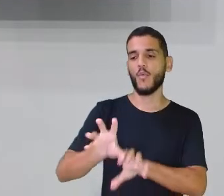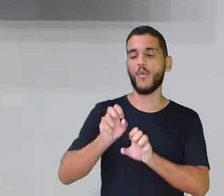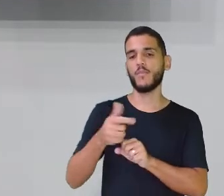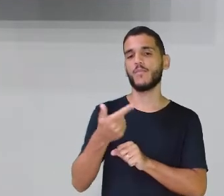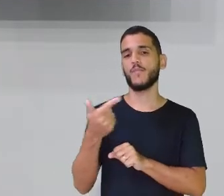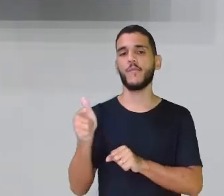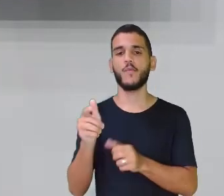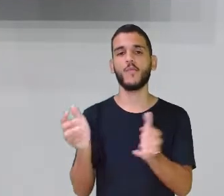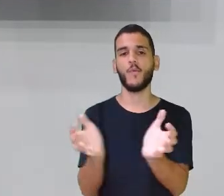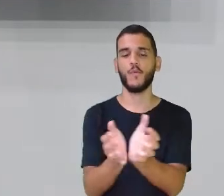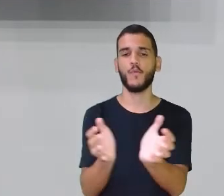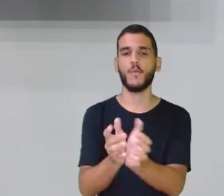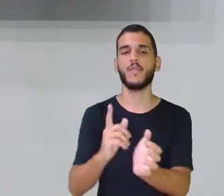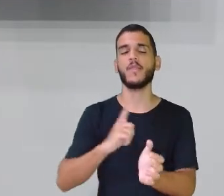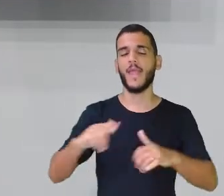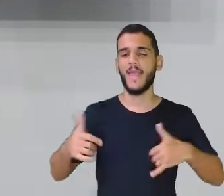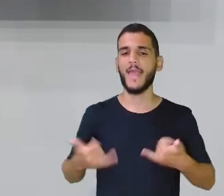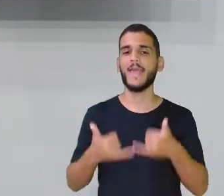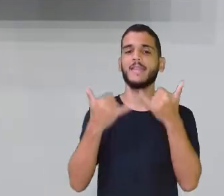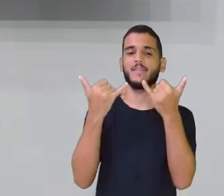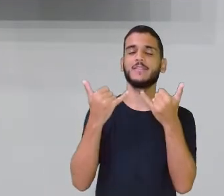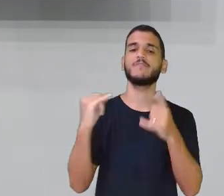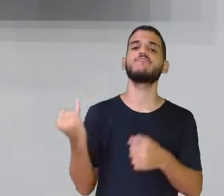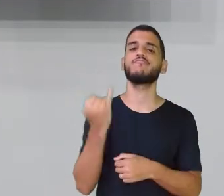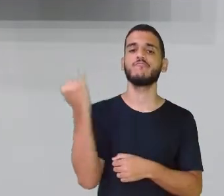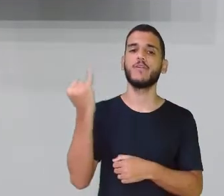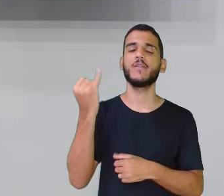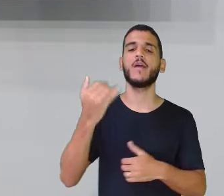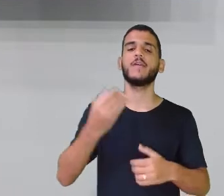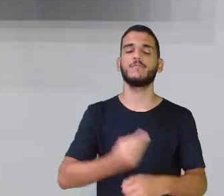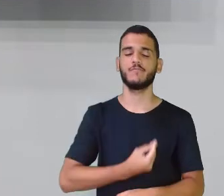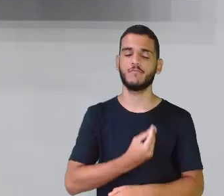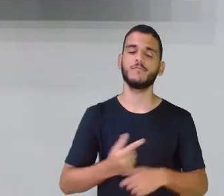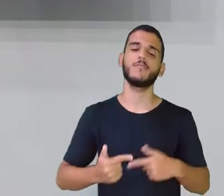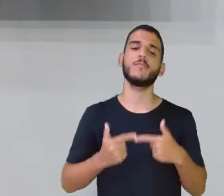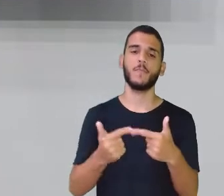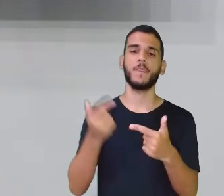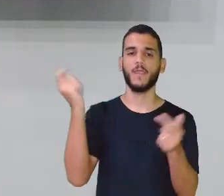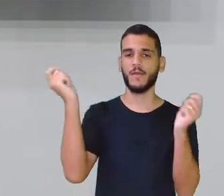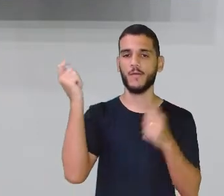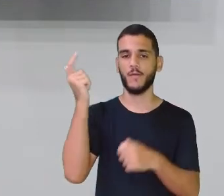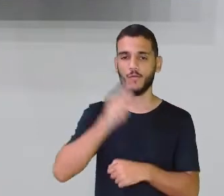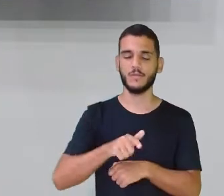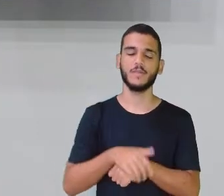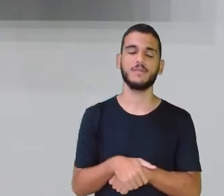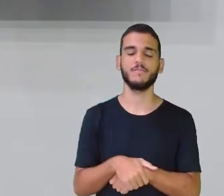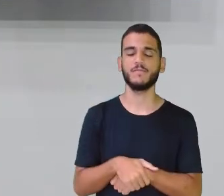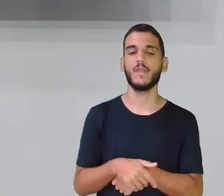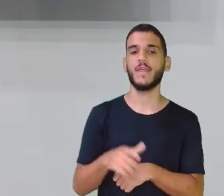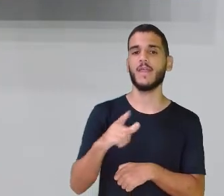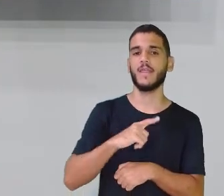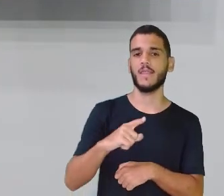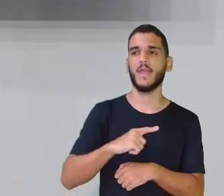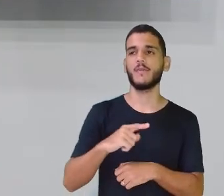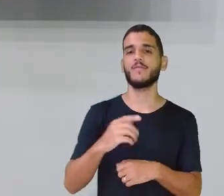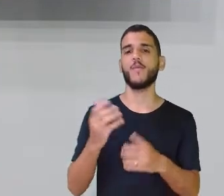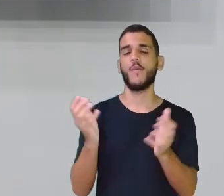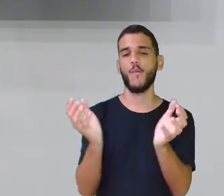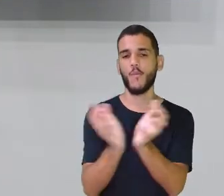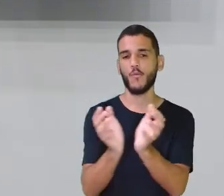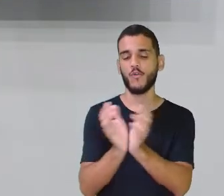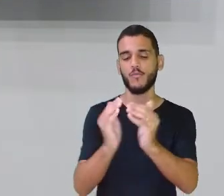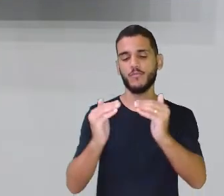energia necessária para a sua sobrevivência. E é o que a gente está vendo, ó. Vem os decompositores, vem os seres